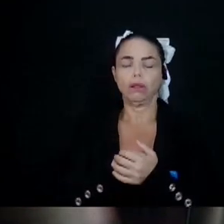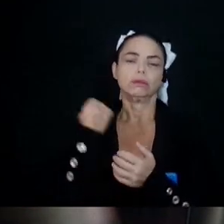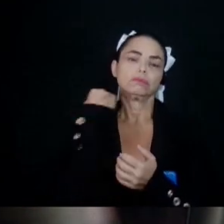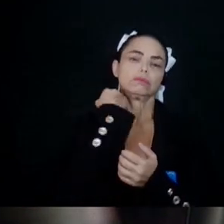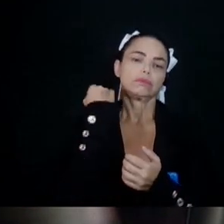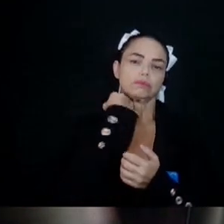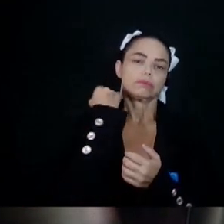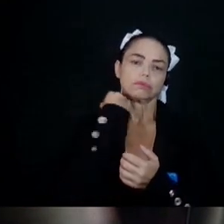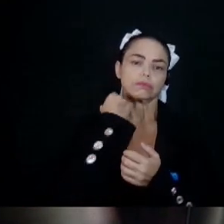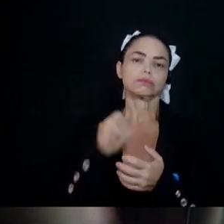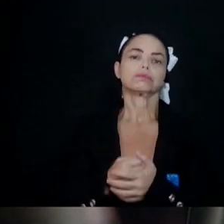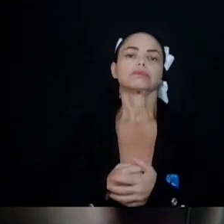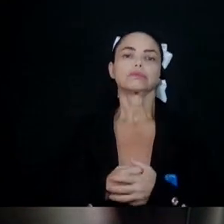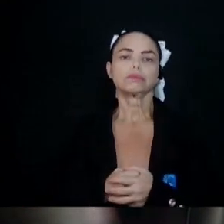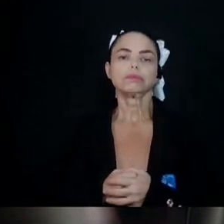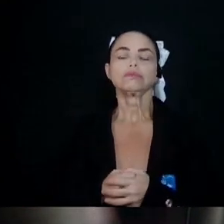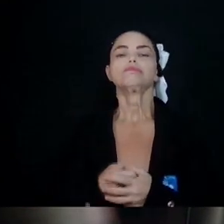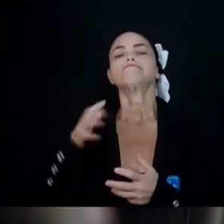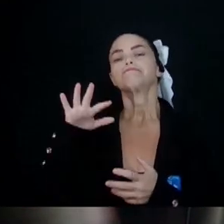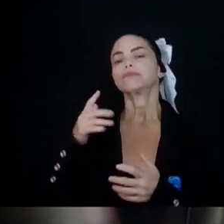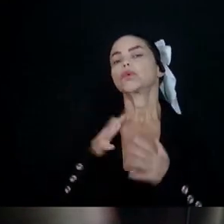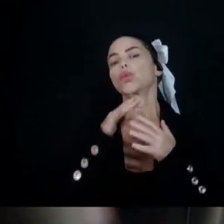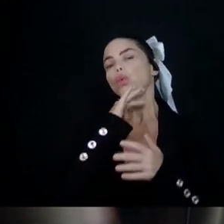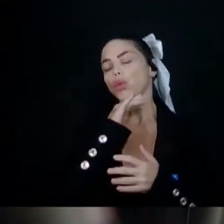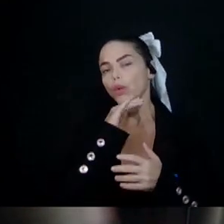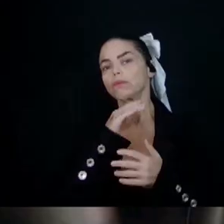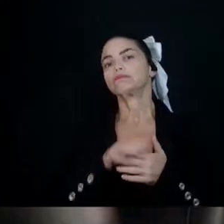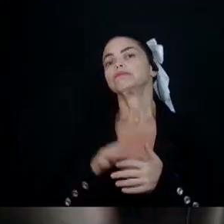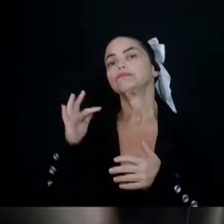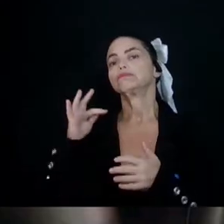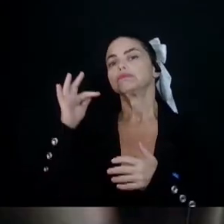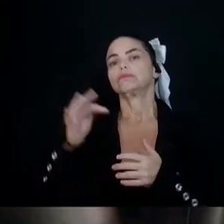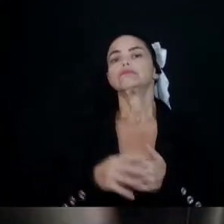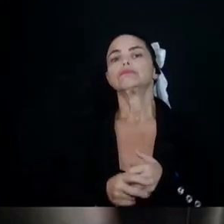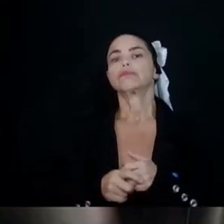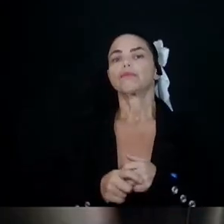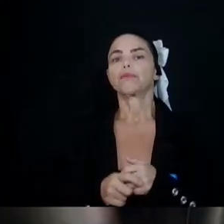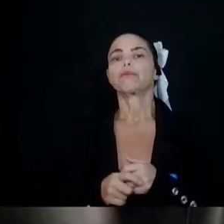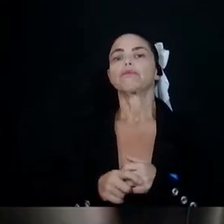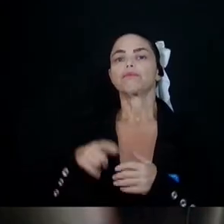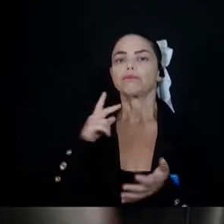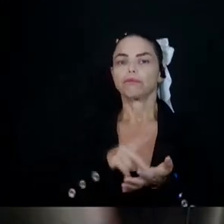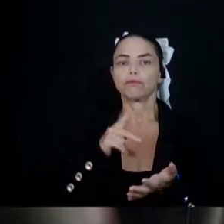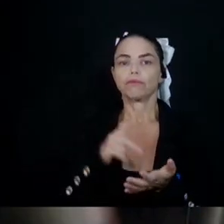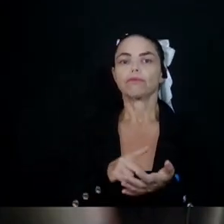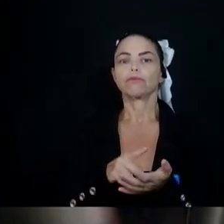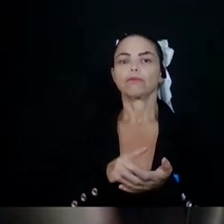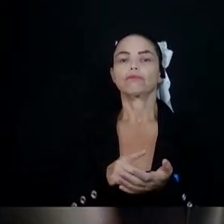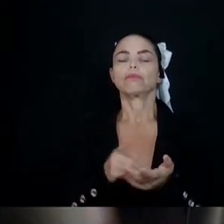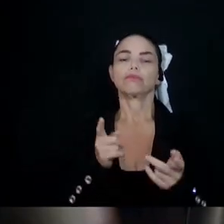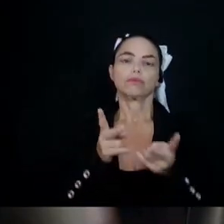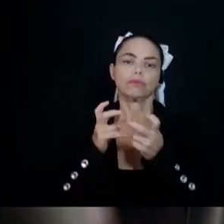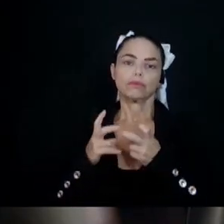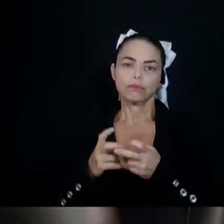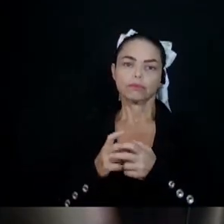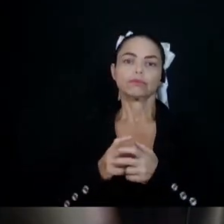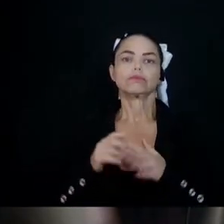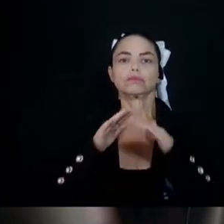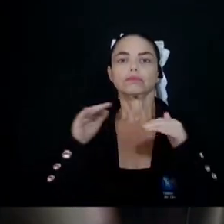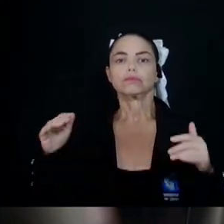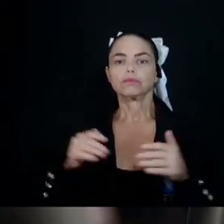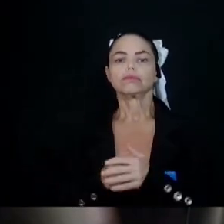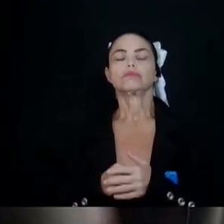ter um resultado mais para frente, que nós, na verdade, já estamos percebendo nas crianças, que é uma criança